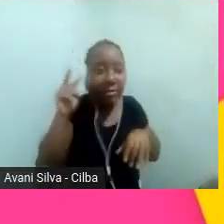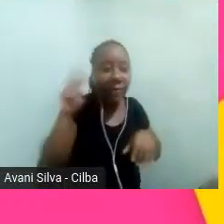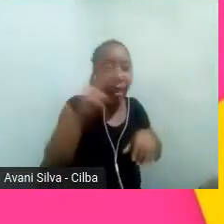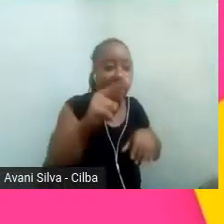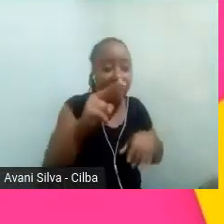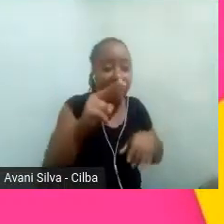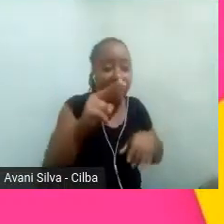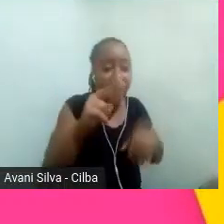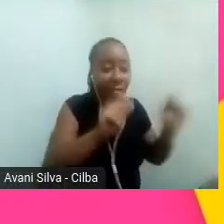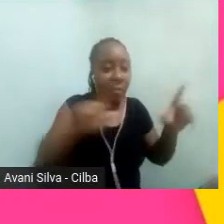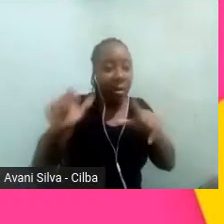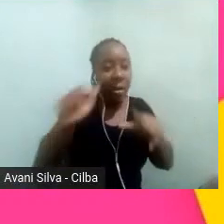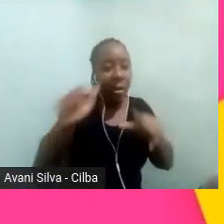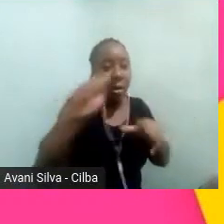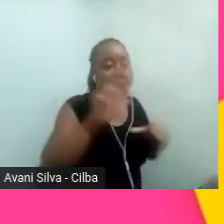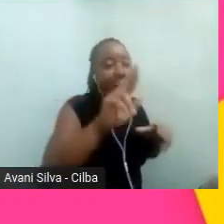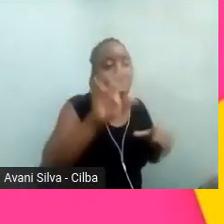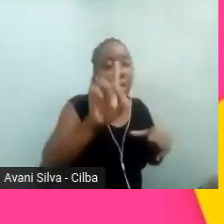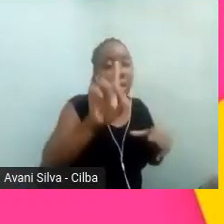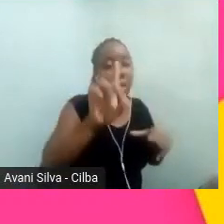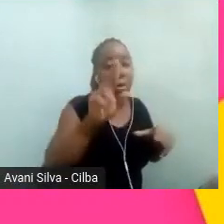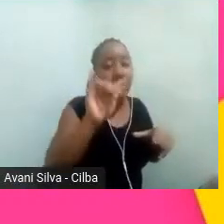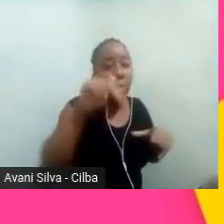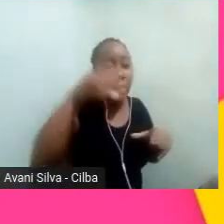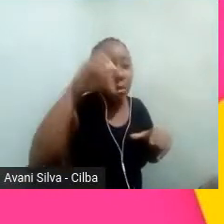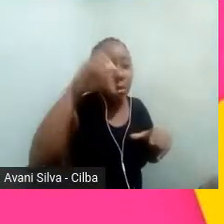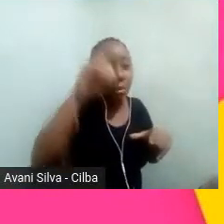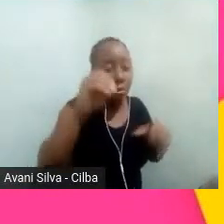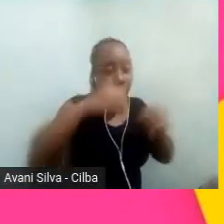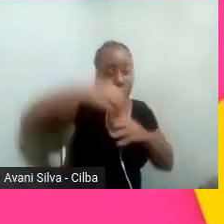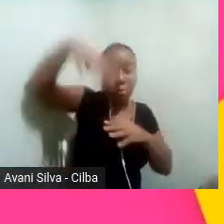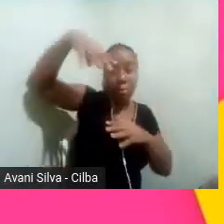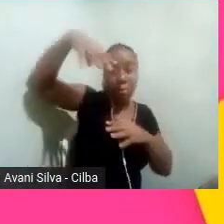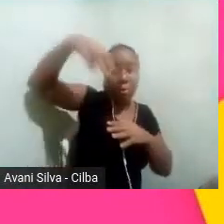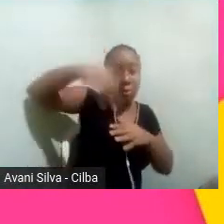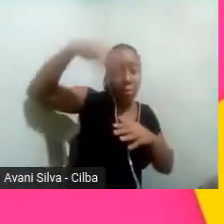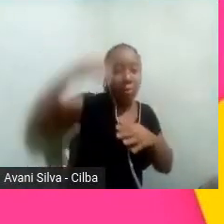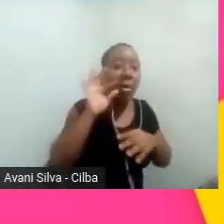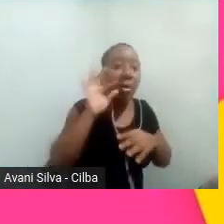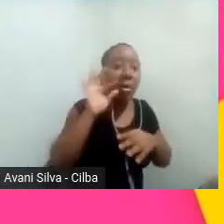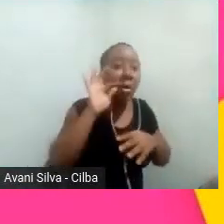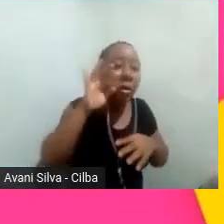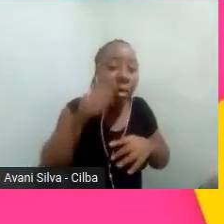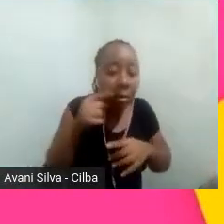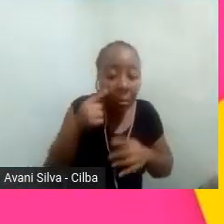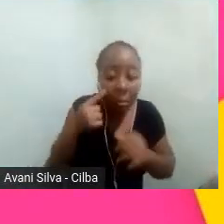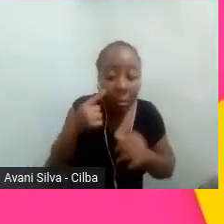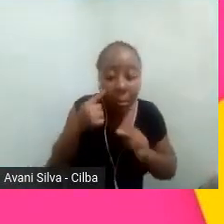acendendo 2 LEDs bem aqui onde eu estou apontando com a lapiseira, bem no cantinho. Olha lá.